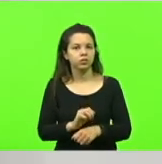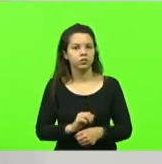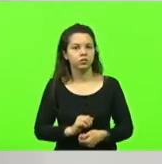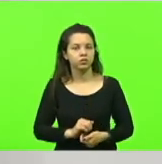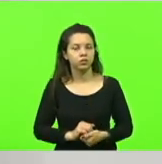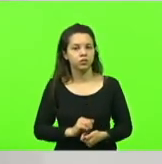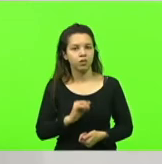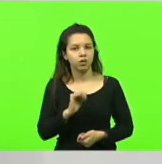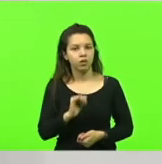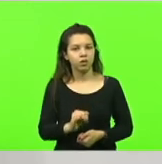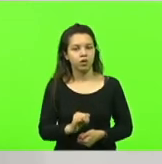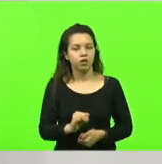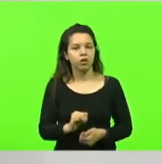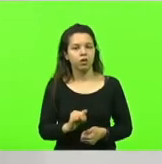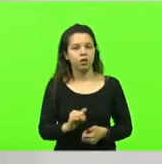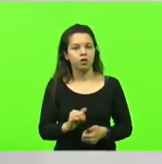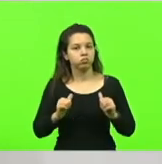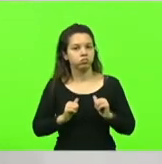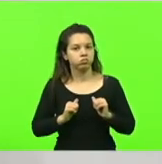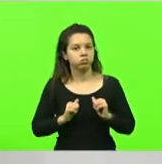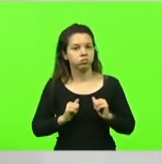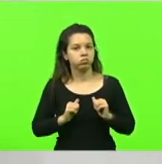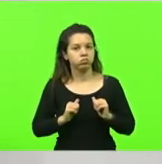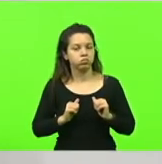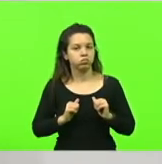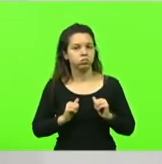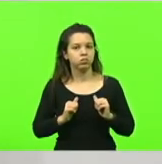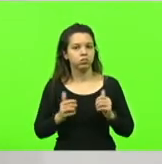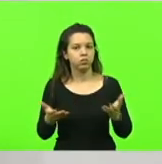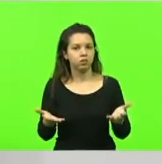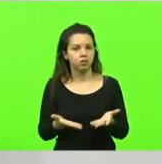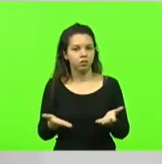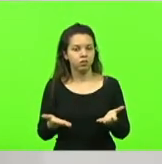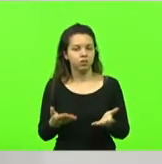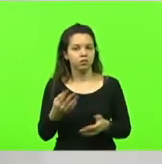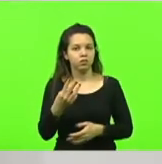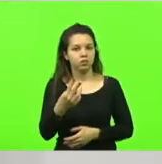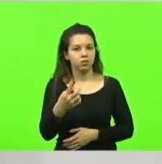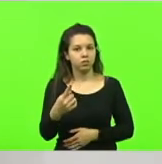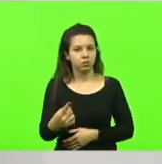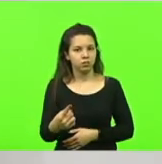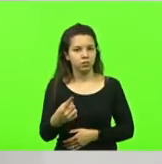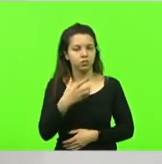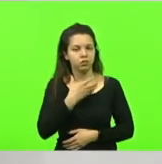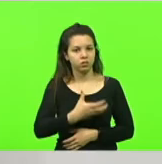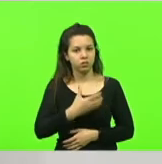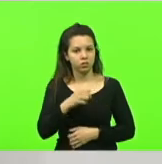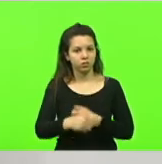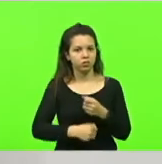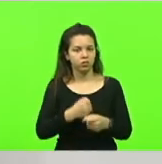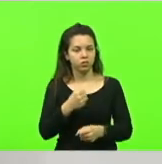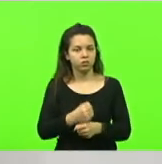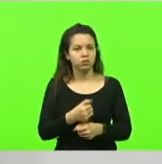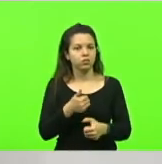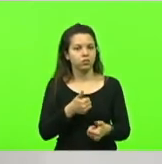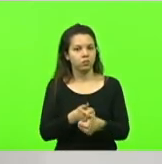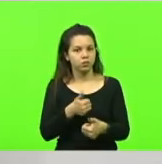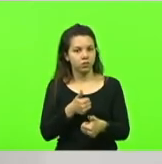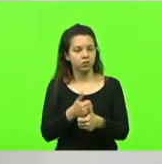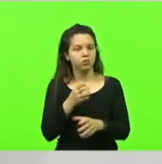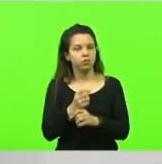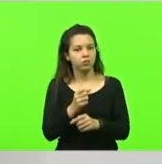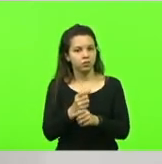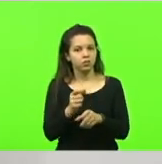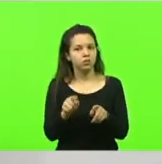abstenha de prorrogar o contrato que se encerra agora em 31 de dezembro deste ano. O próprio Tribunal de Contas destacou ainda a falta